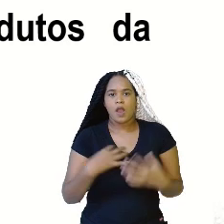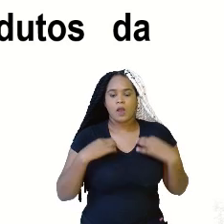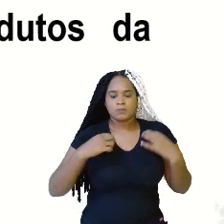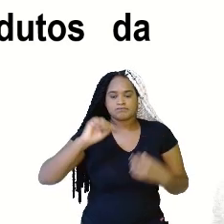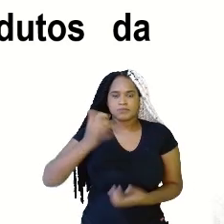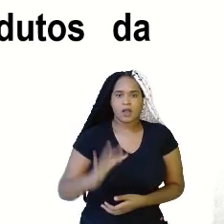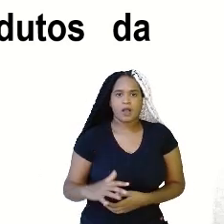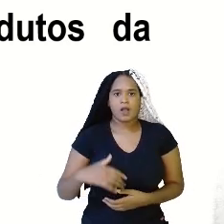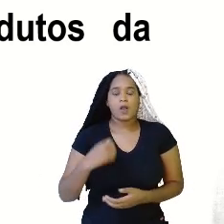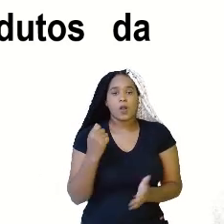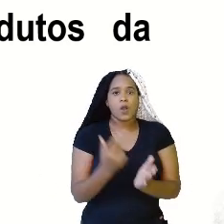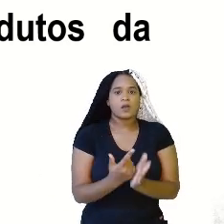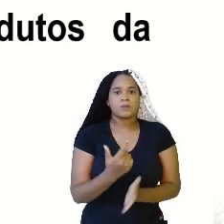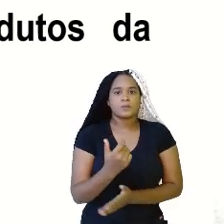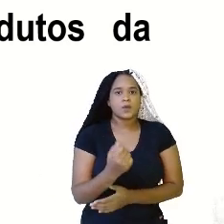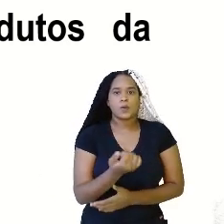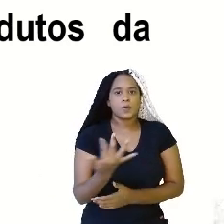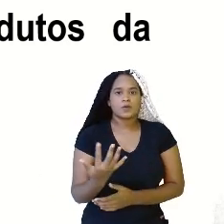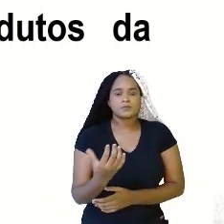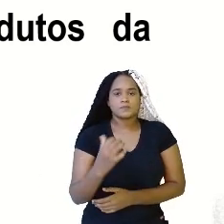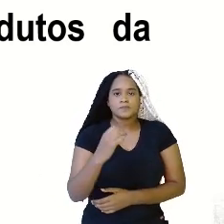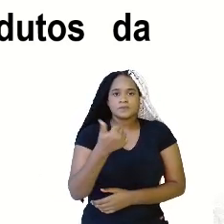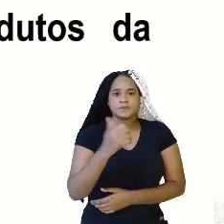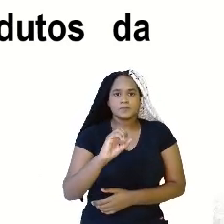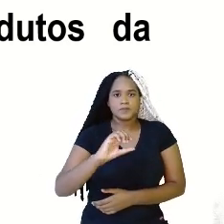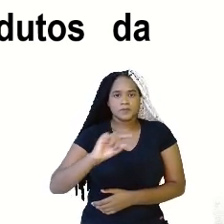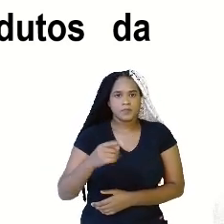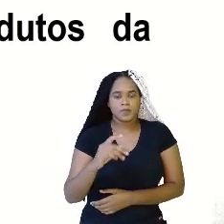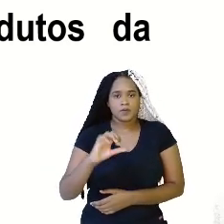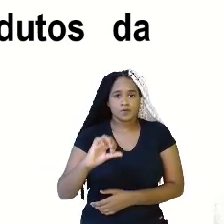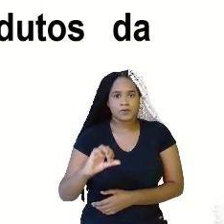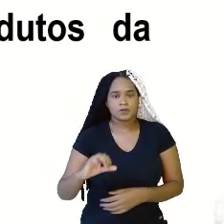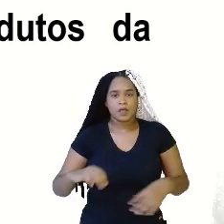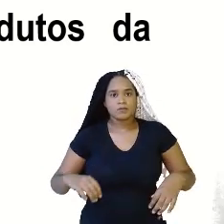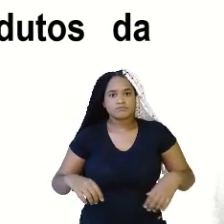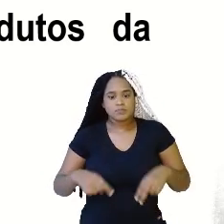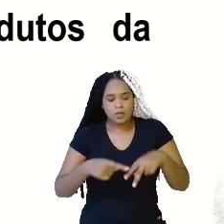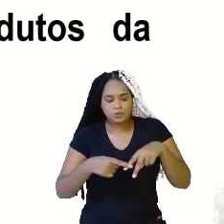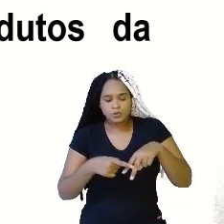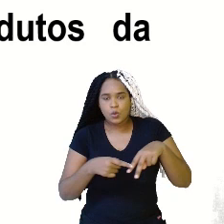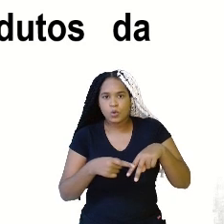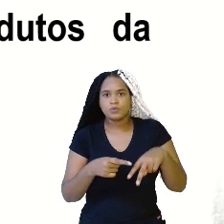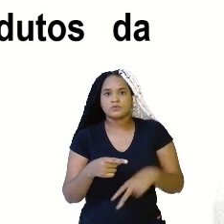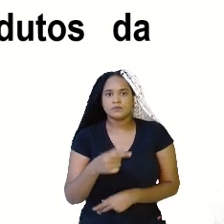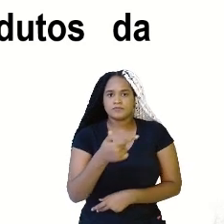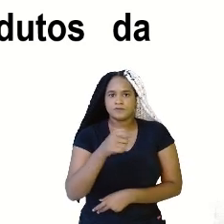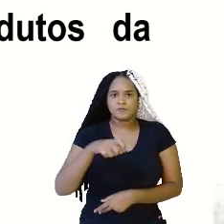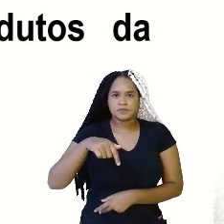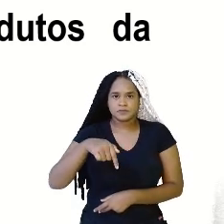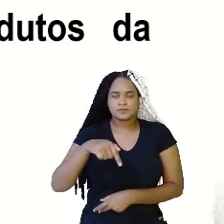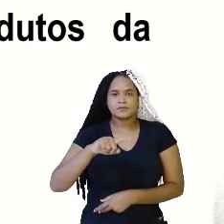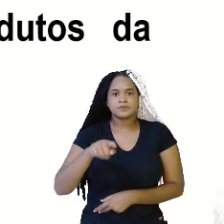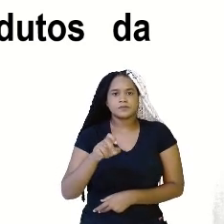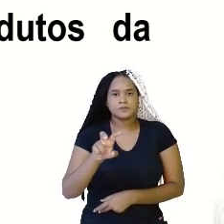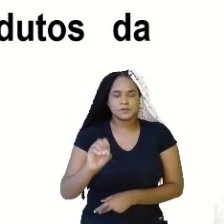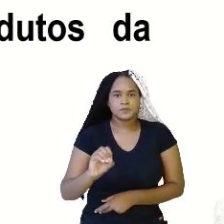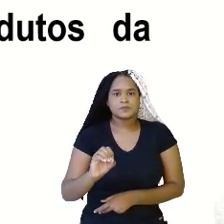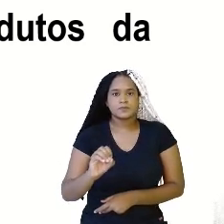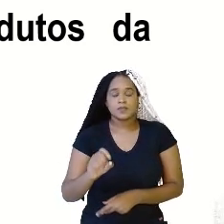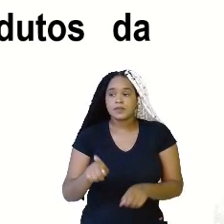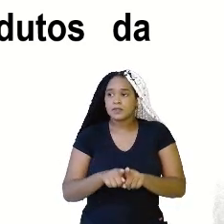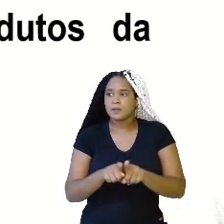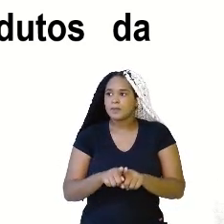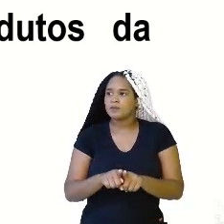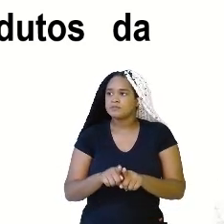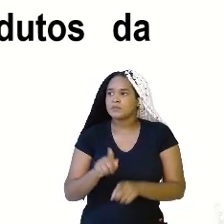por R$19,90, um short por R$27,50 e um lenço por R$11. Eu quero saber o valor